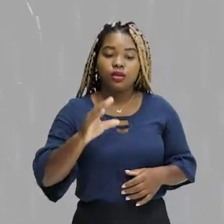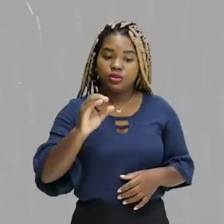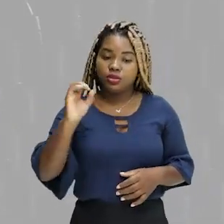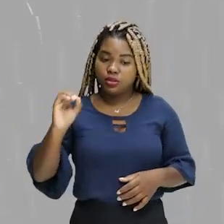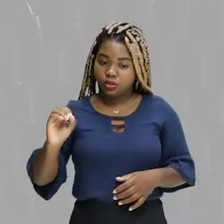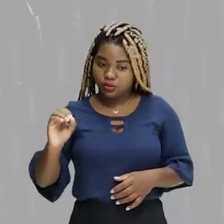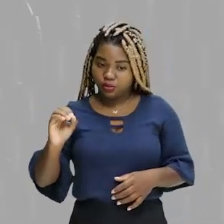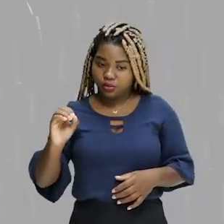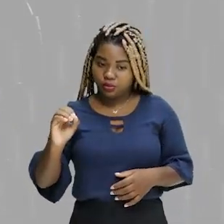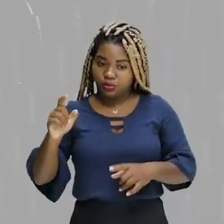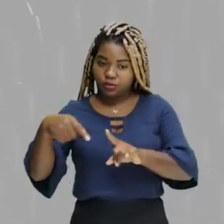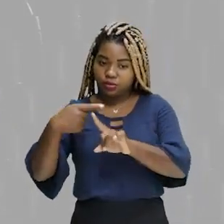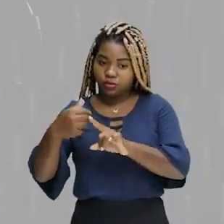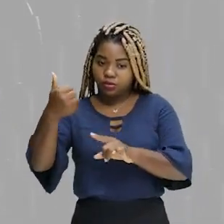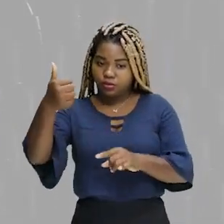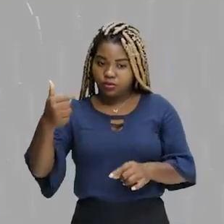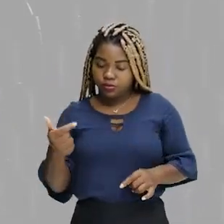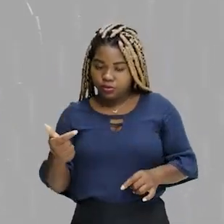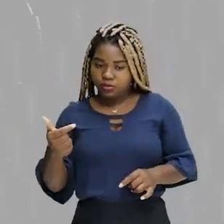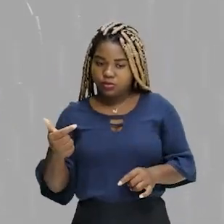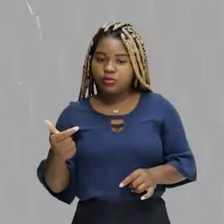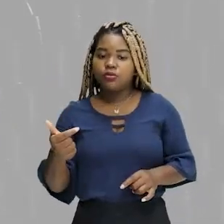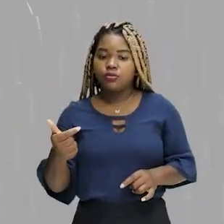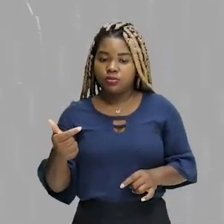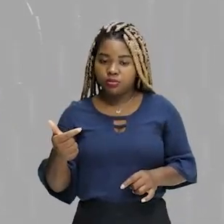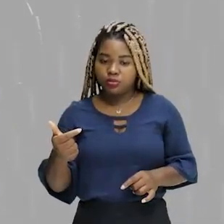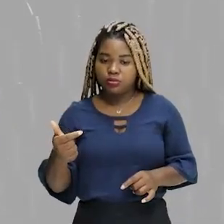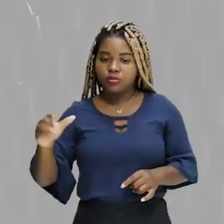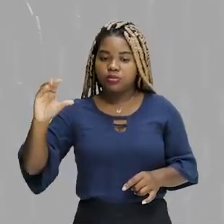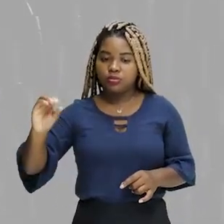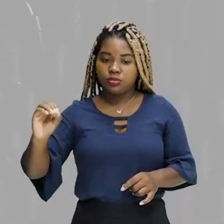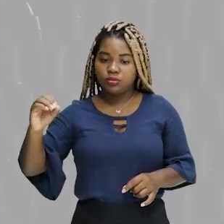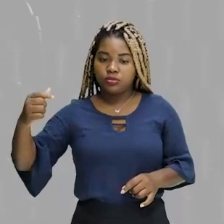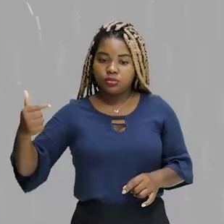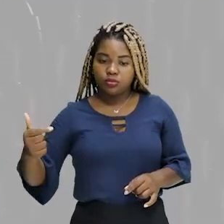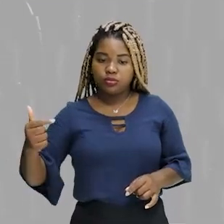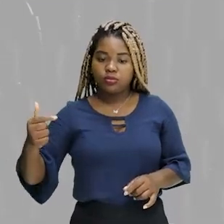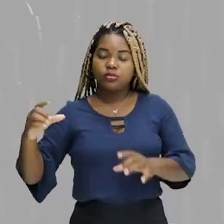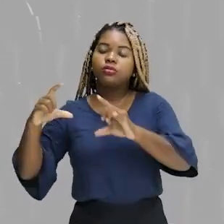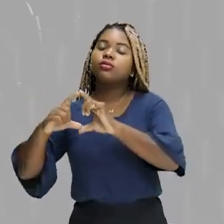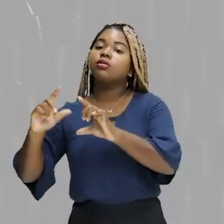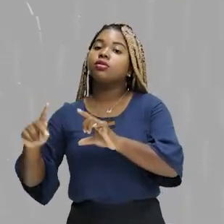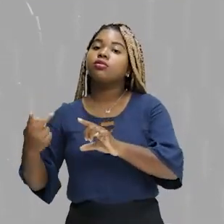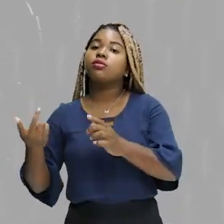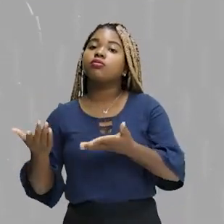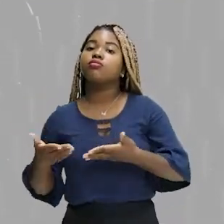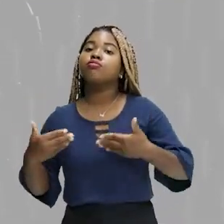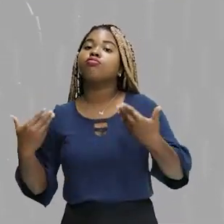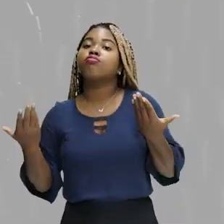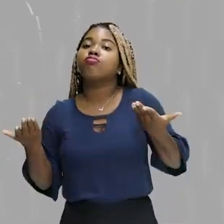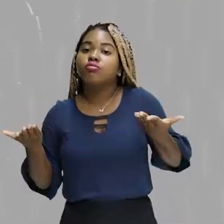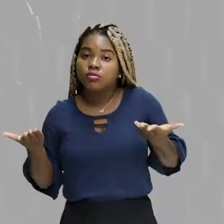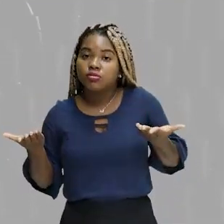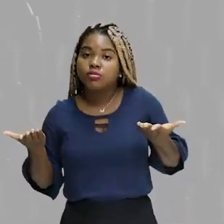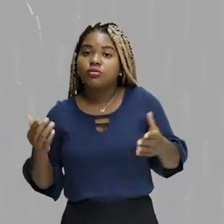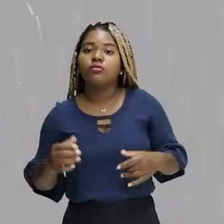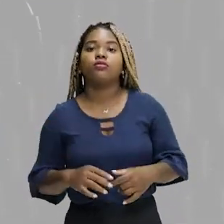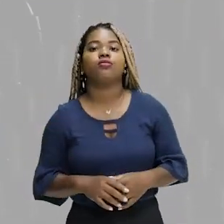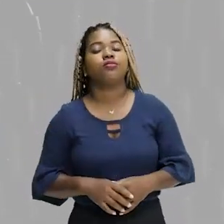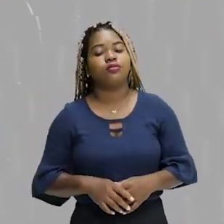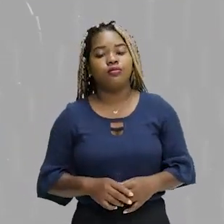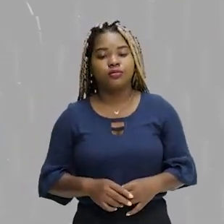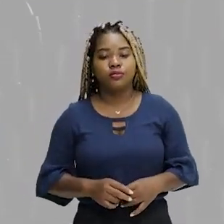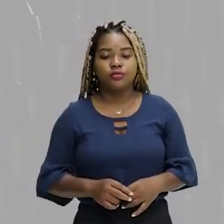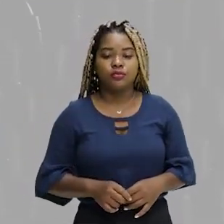é o monóxido de carbono reagindo com meio mol de oxigênio, produzindo o CO2,